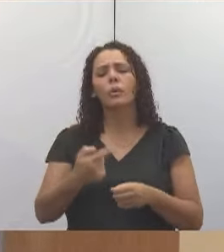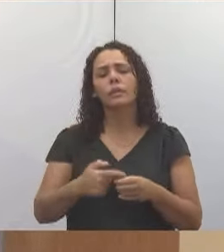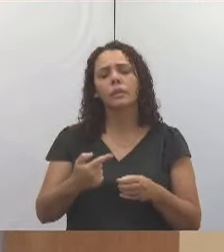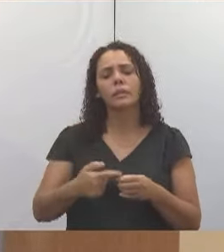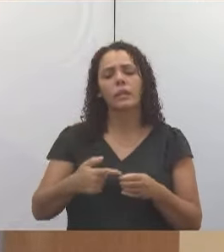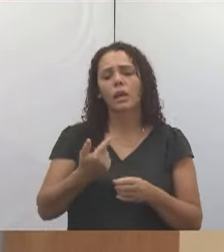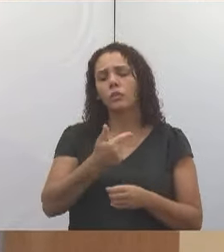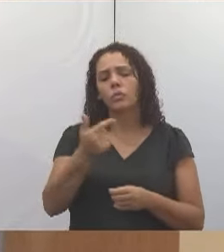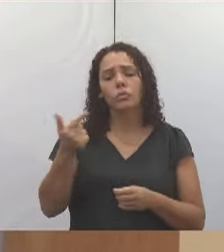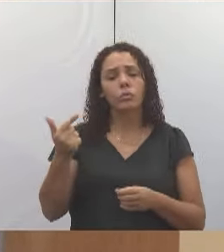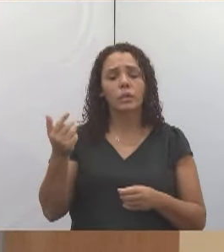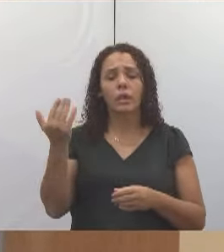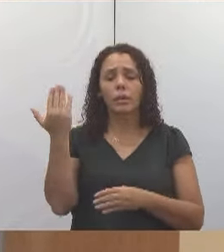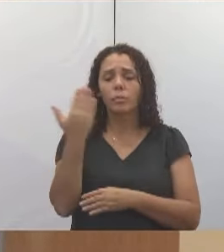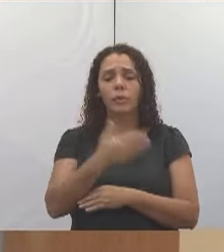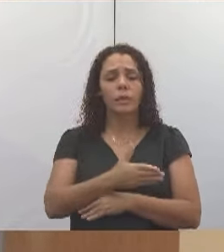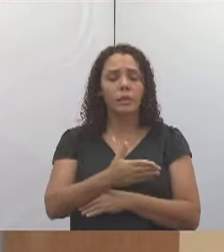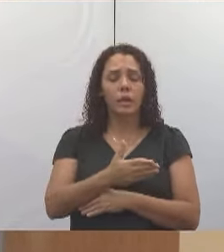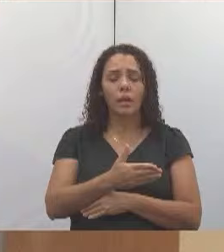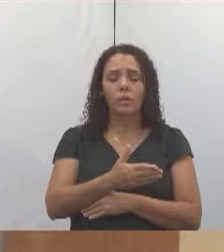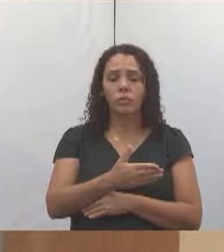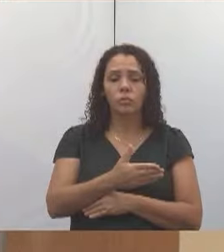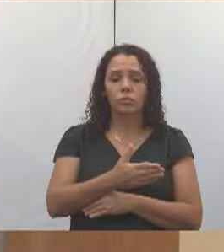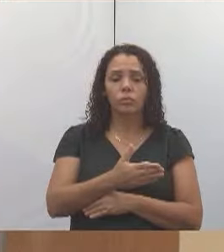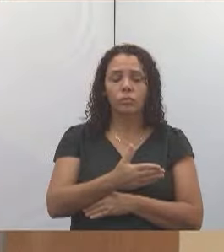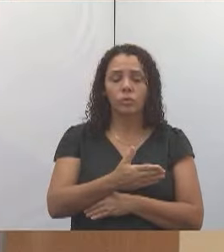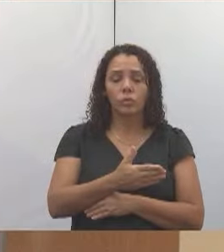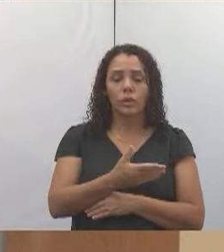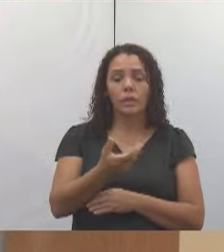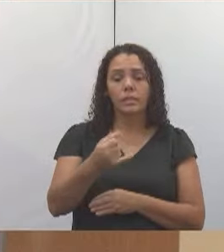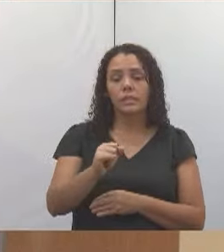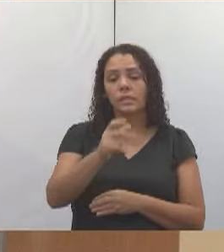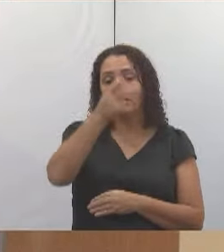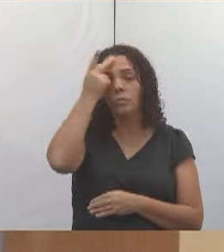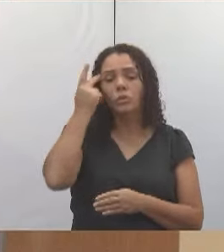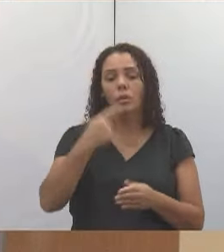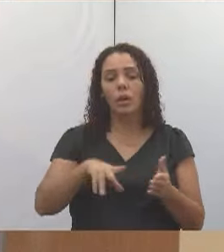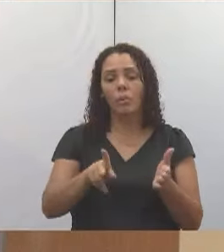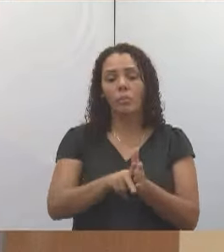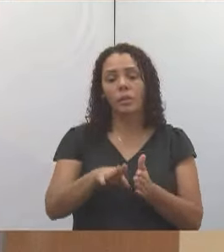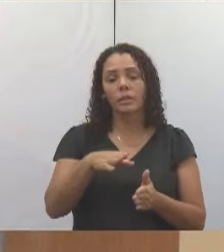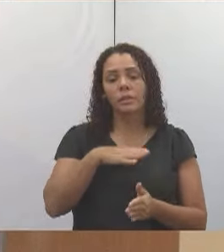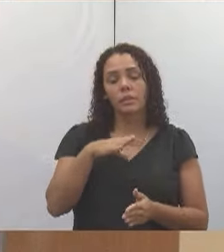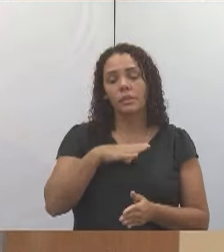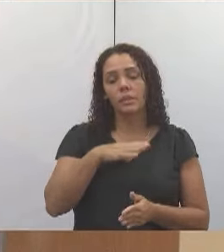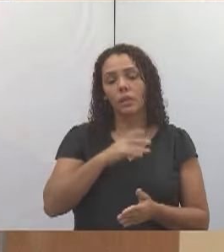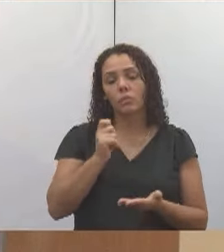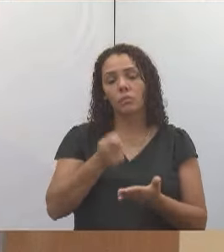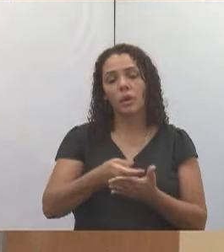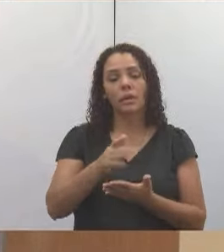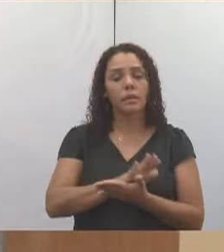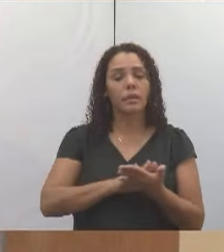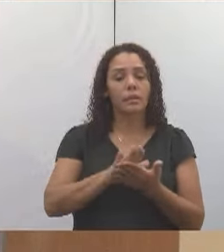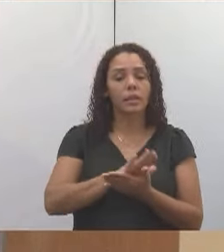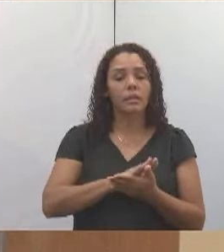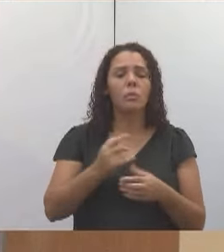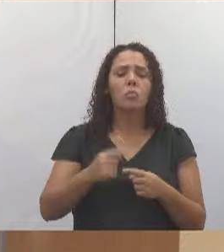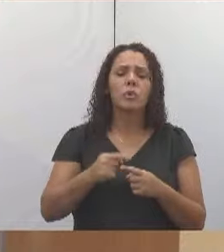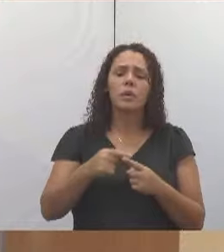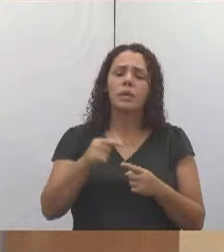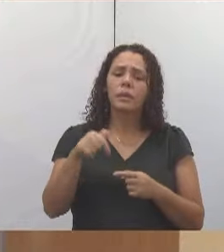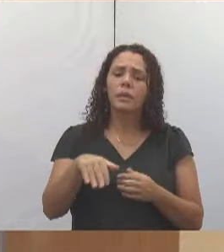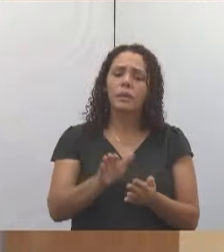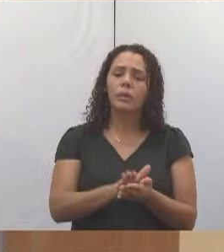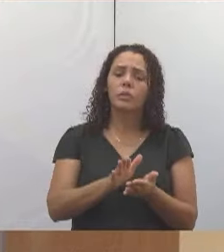há pedágio lá, não cobra a placa de Pindamonhangaba? Tem que cobrar aqui. Então, fica difícil para